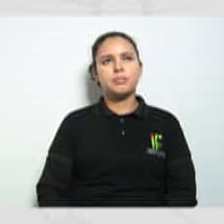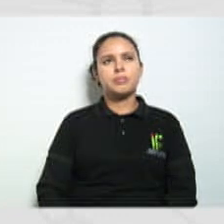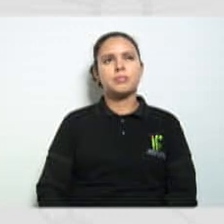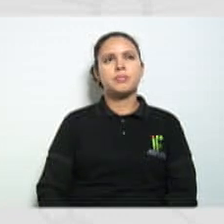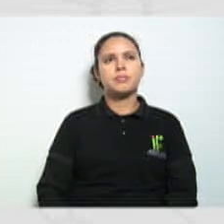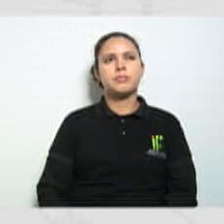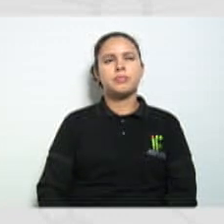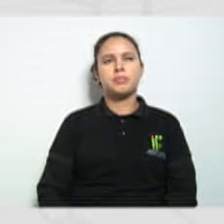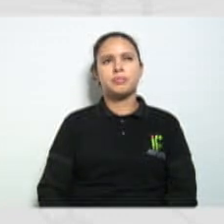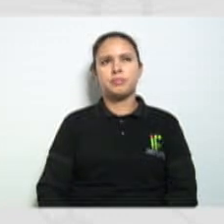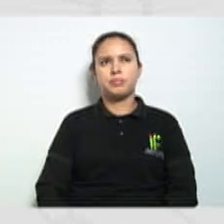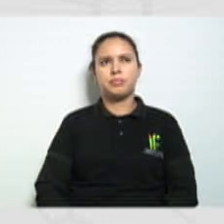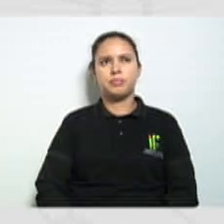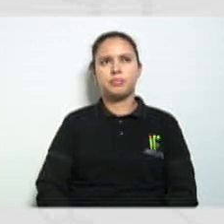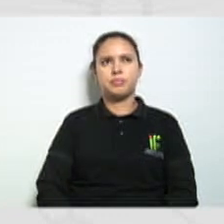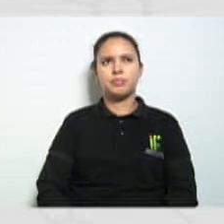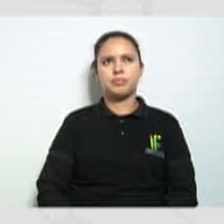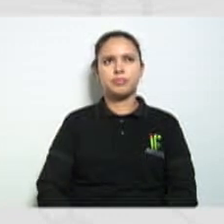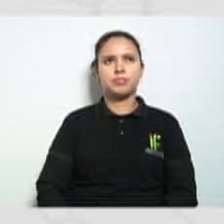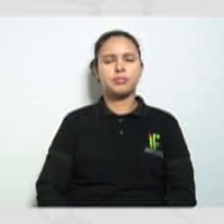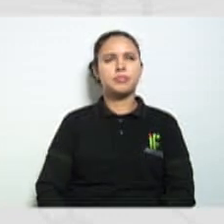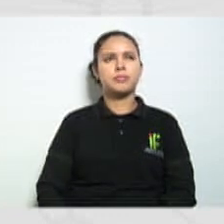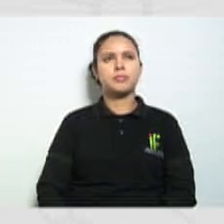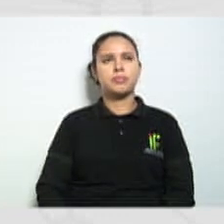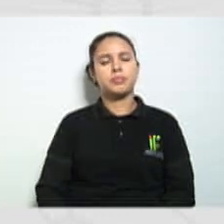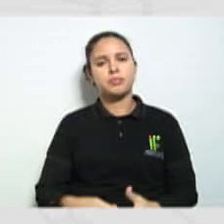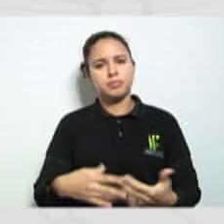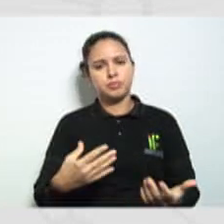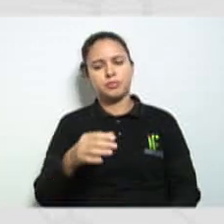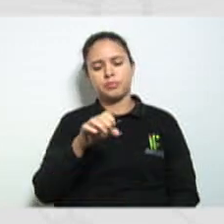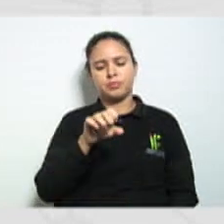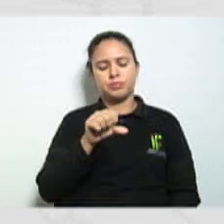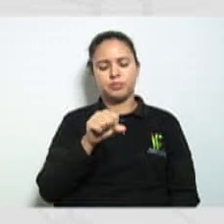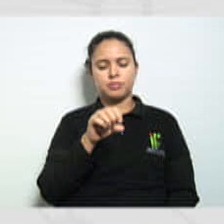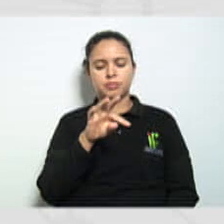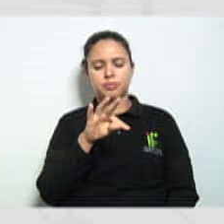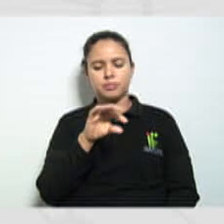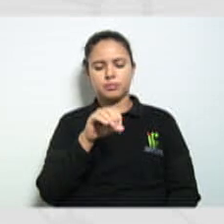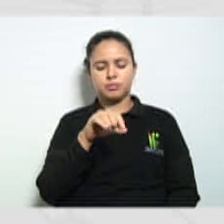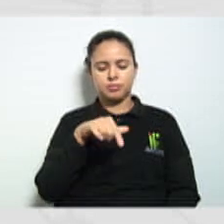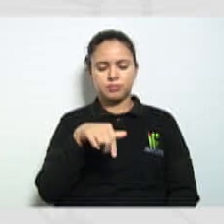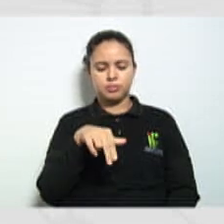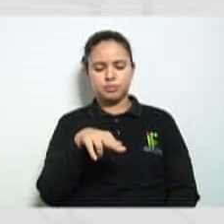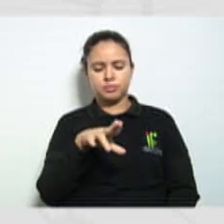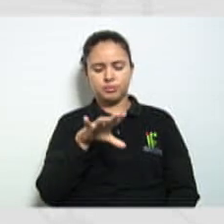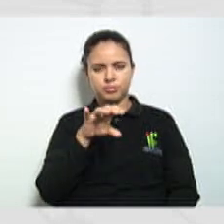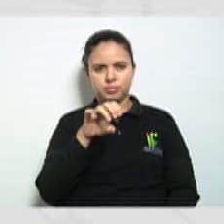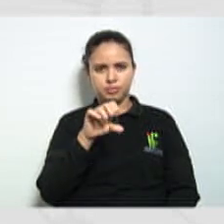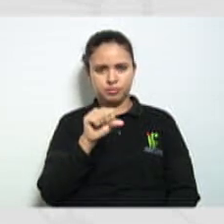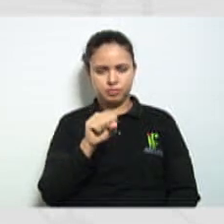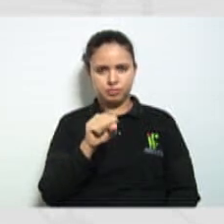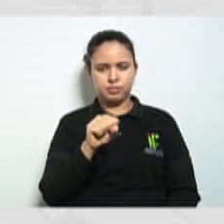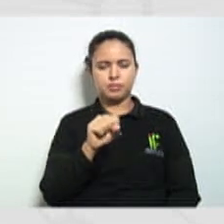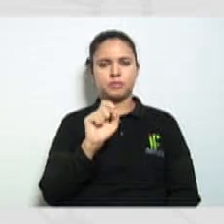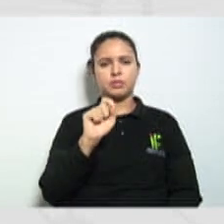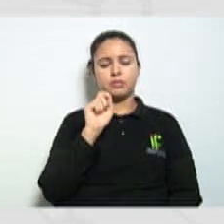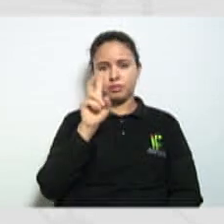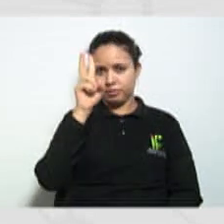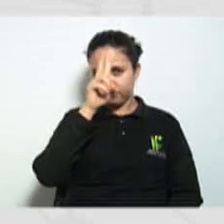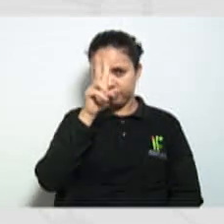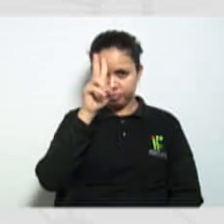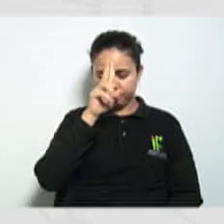errada. Vamos lá, estoque. O estoque, lembrando que nós explicamos na aula de hoje que o